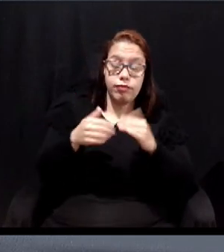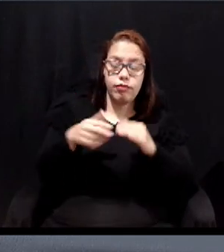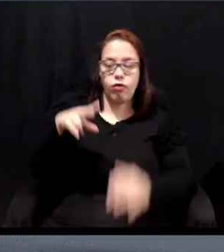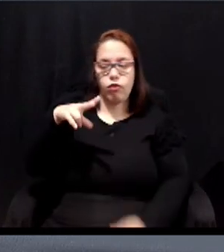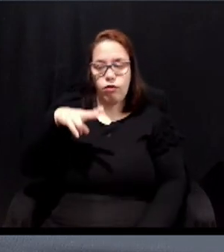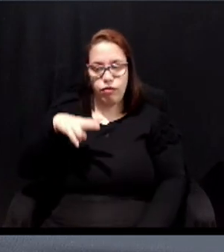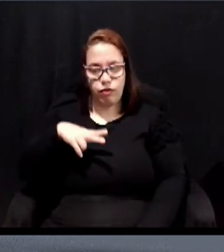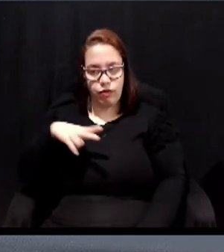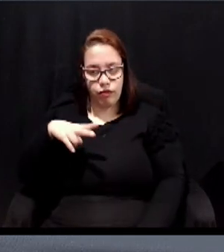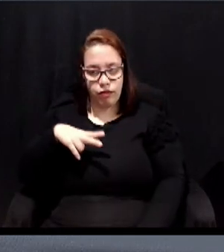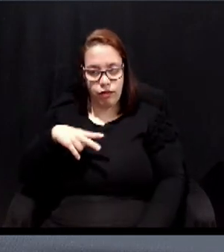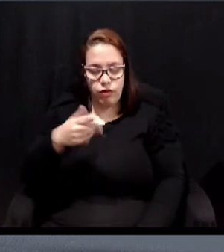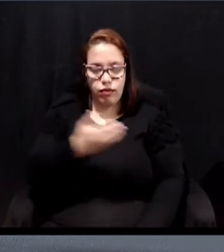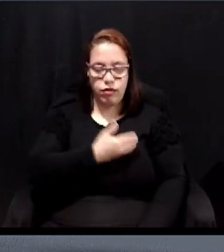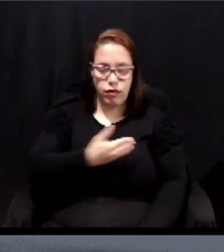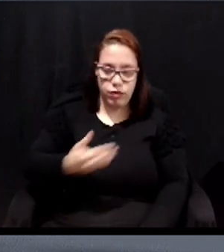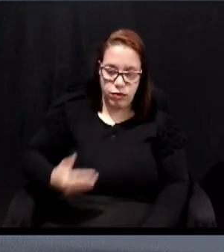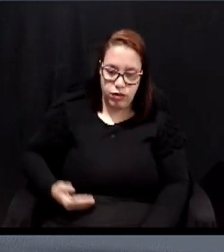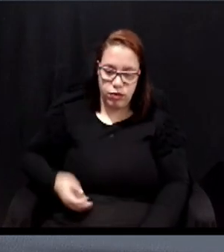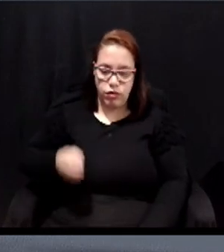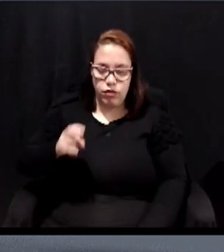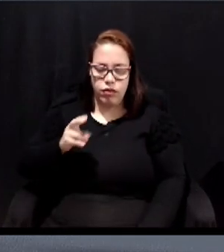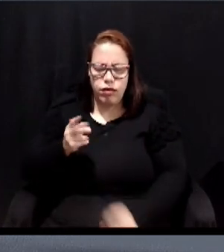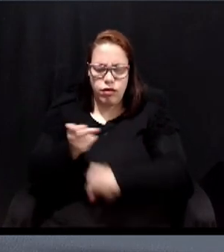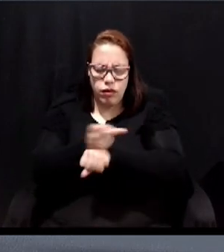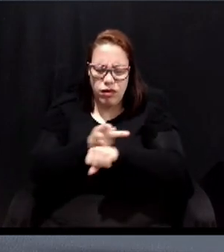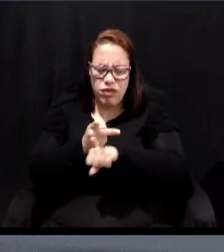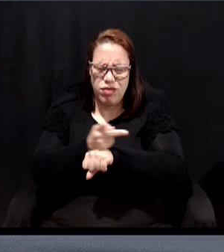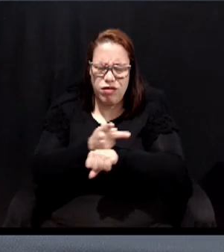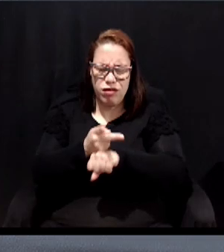pública, e sempre procurando um caminho de